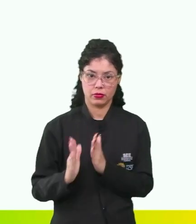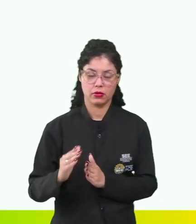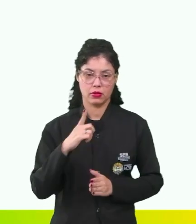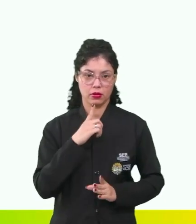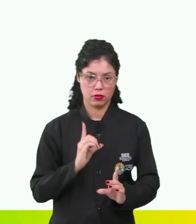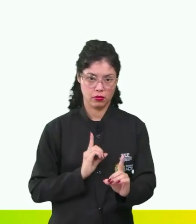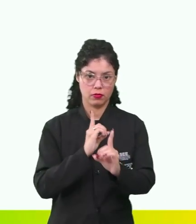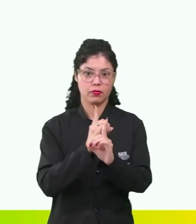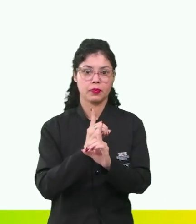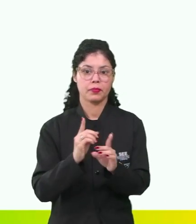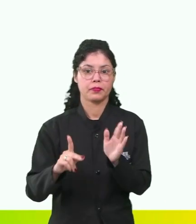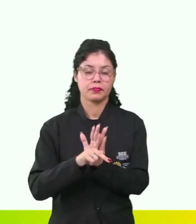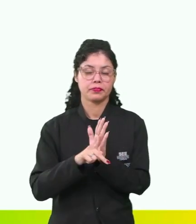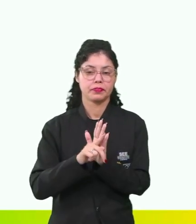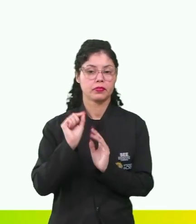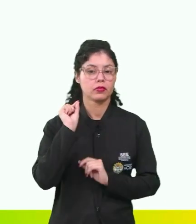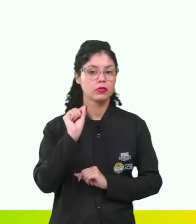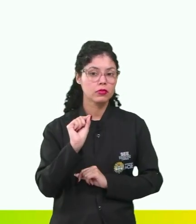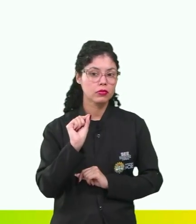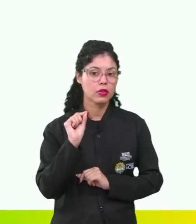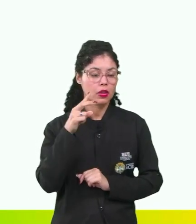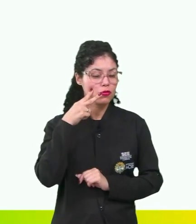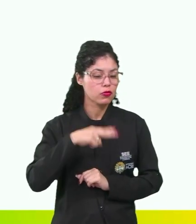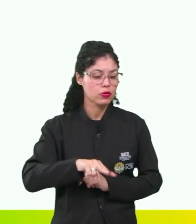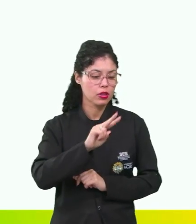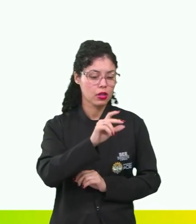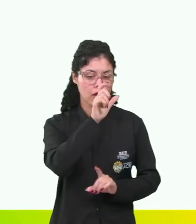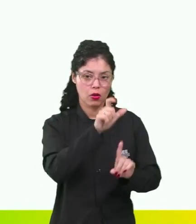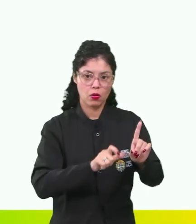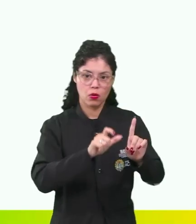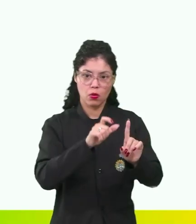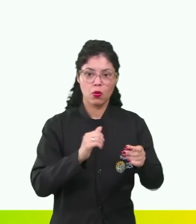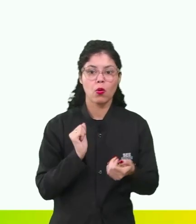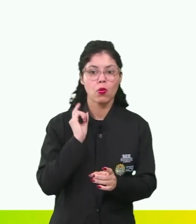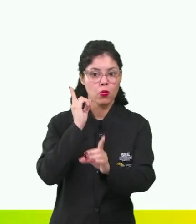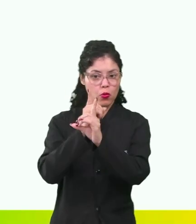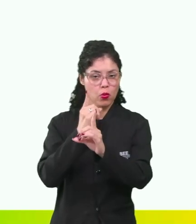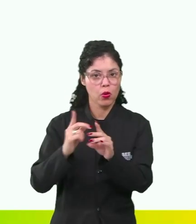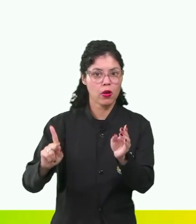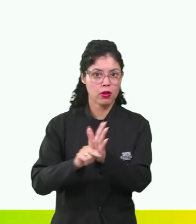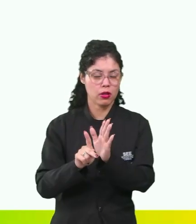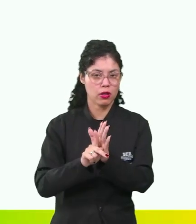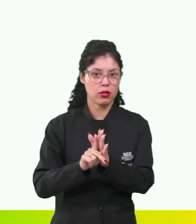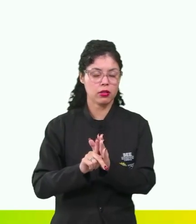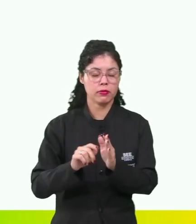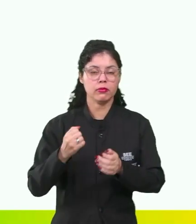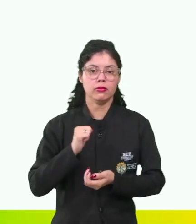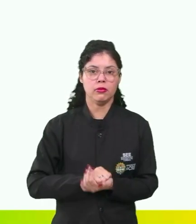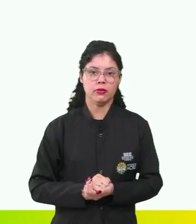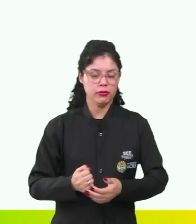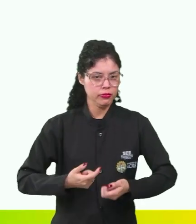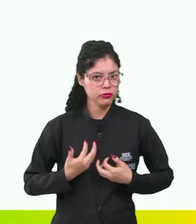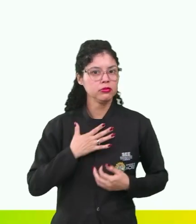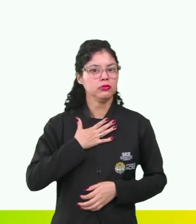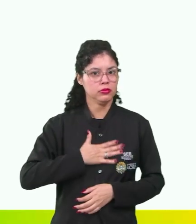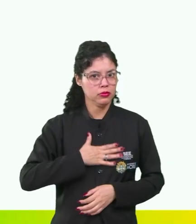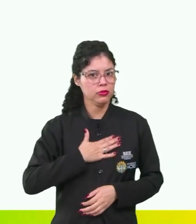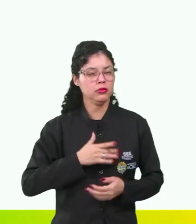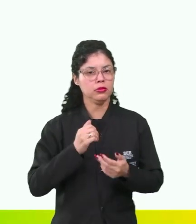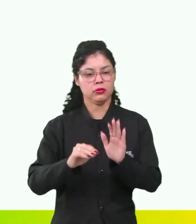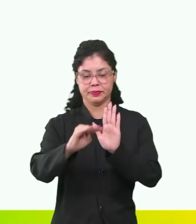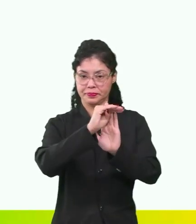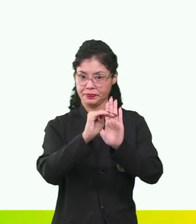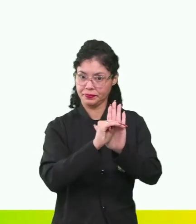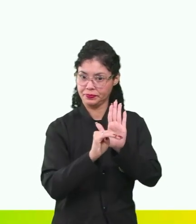a definir uma identidade ao consumidor que tenta encontrar sua essência e satisfação em